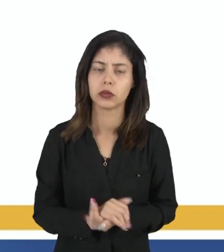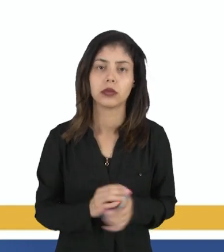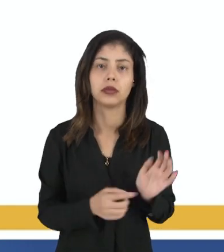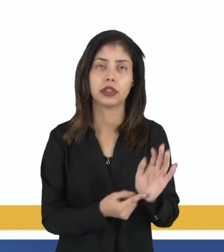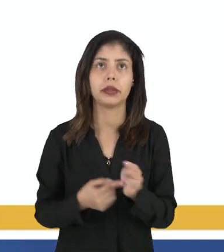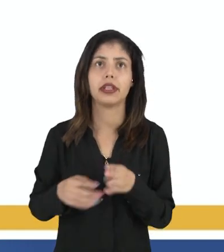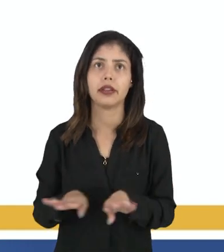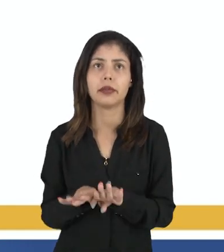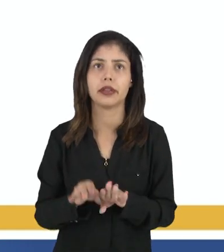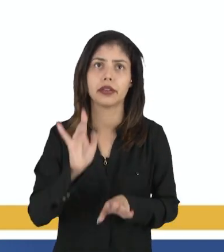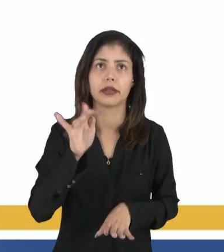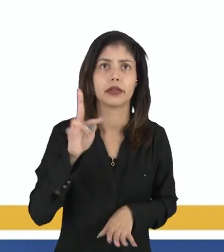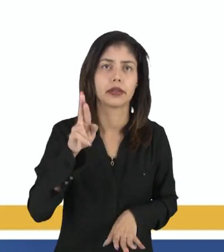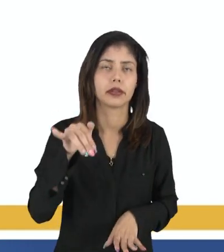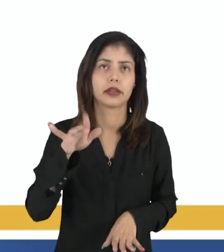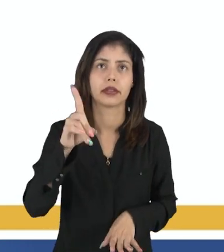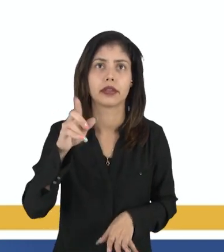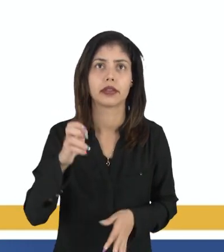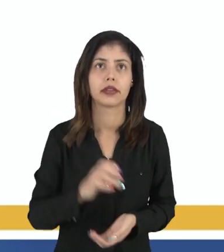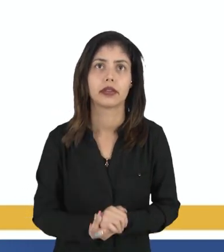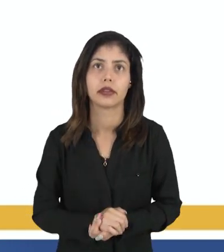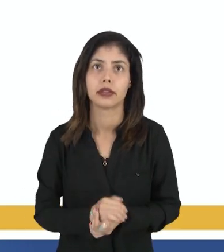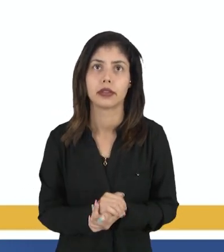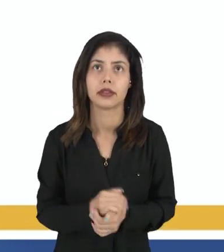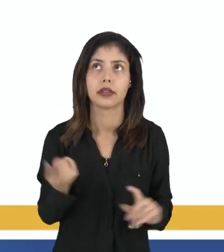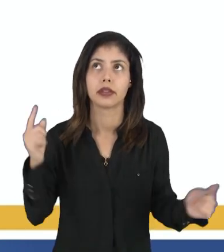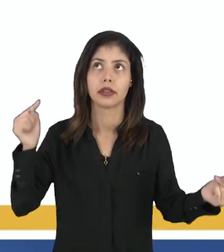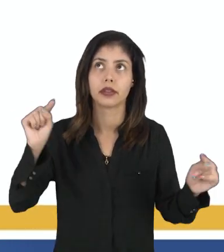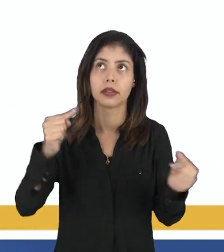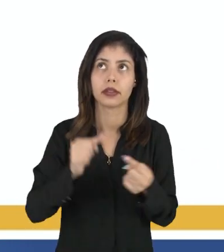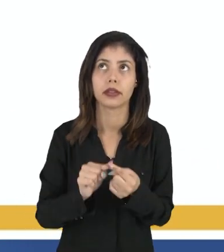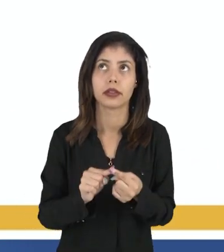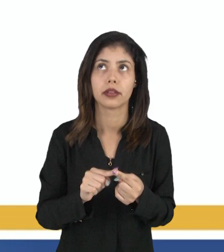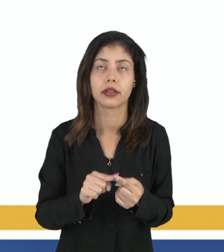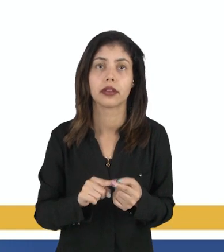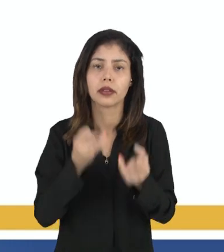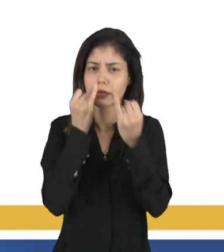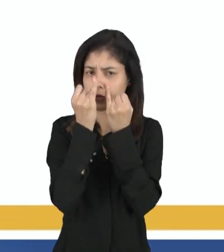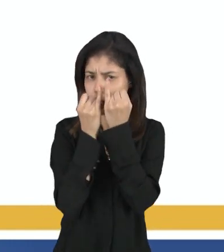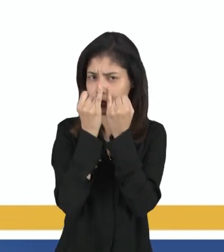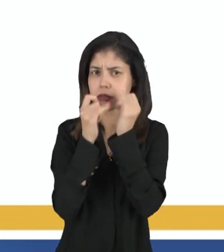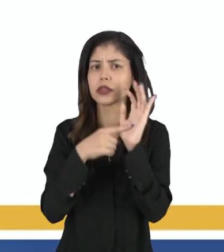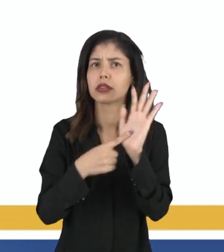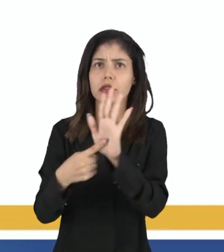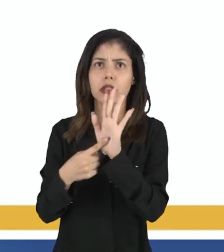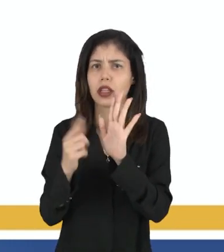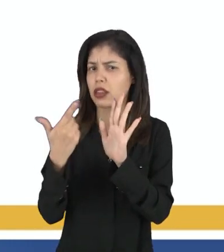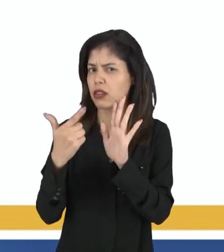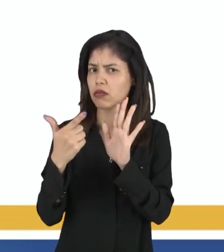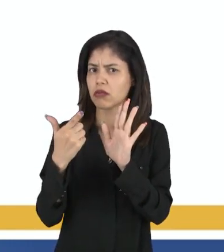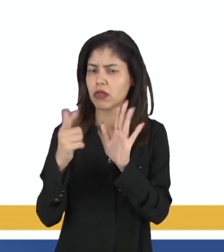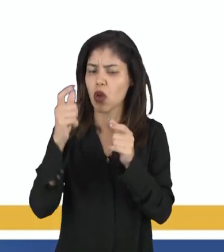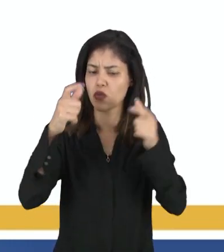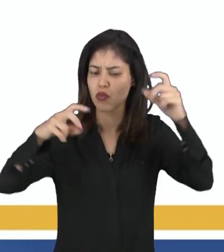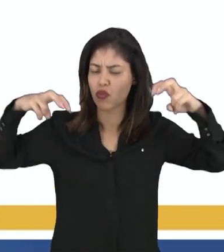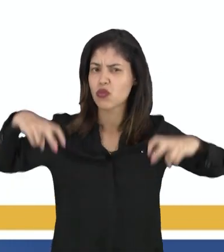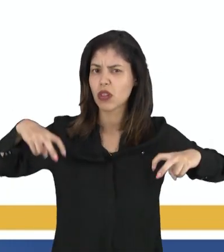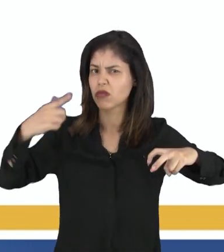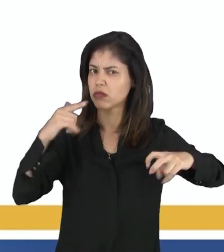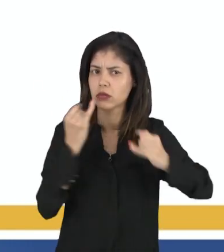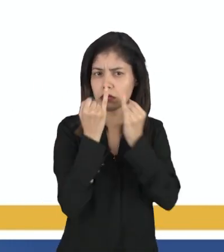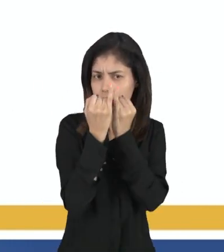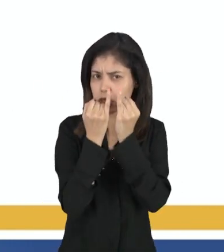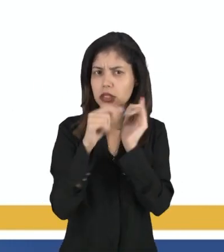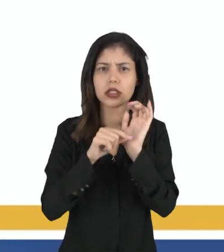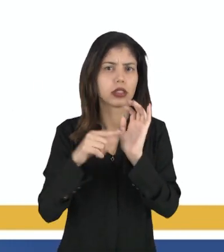aparentemente não tem intimidade com essa outra pessoa, não tem proximidade, não há proximidade entre os interlocutores, aquele